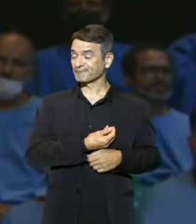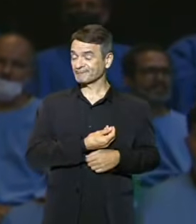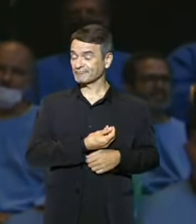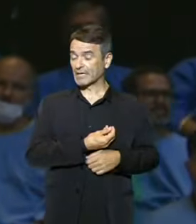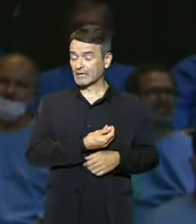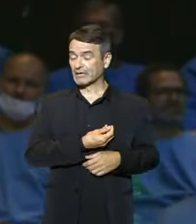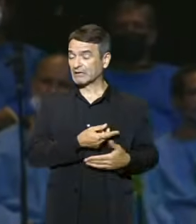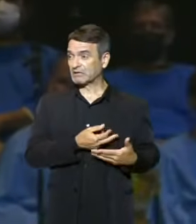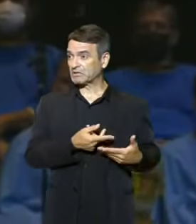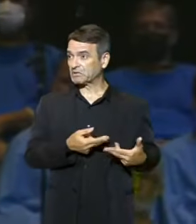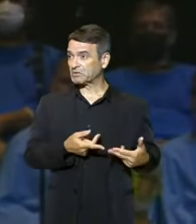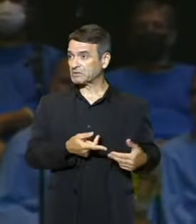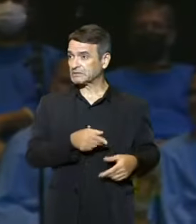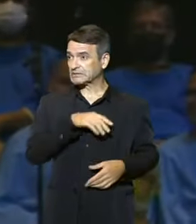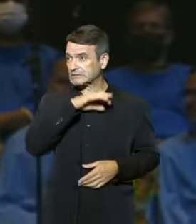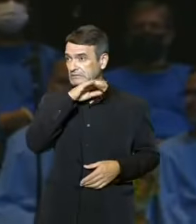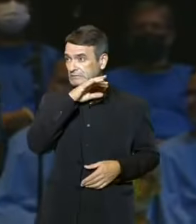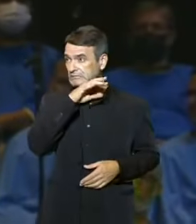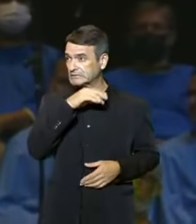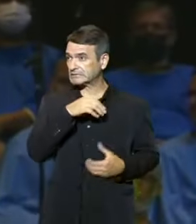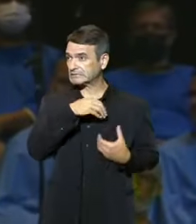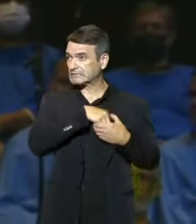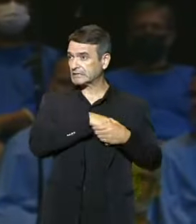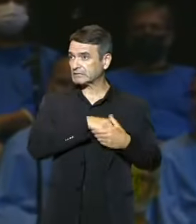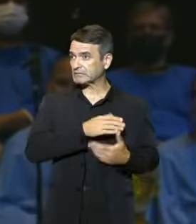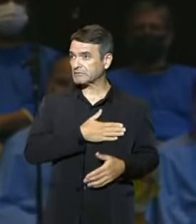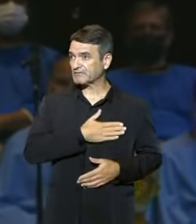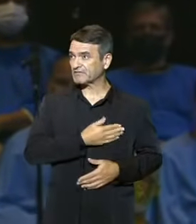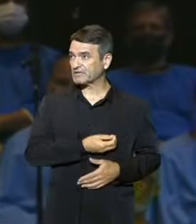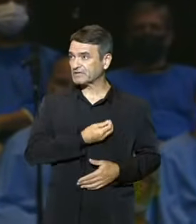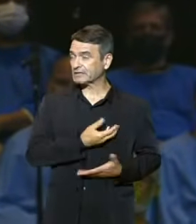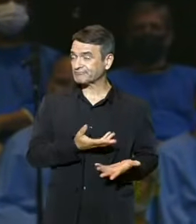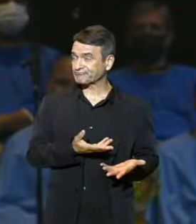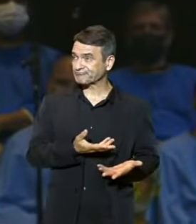bom, que está entristecendo o coração de Deus.